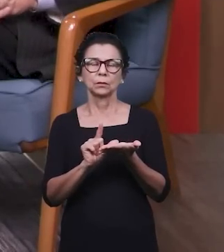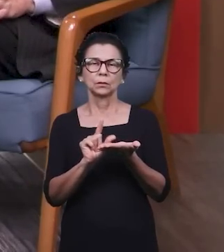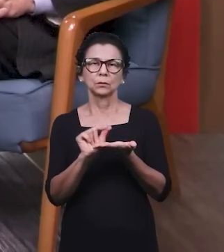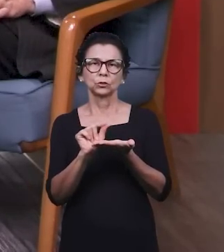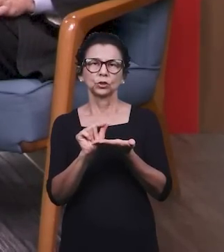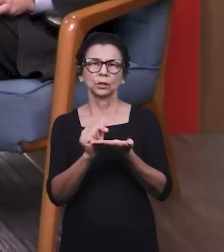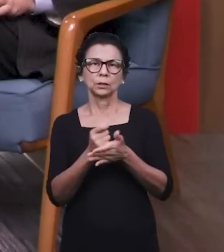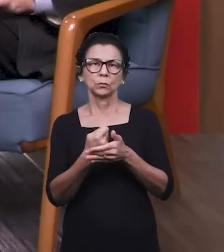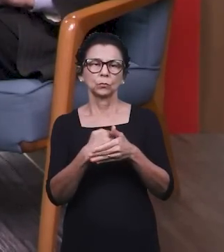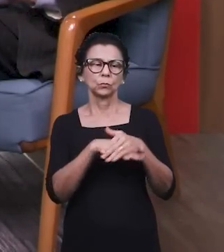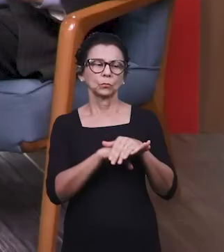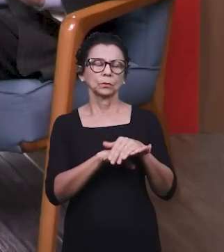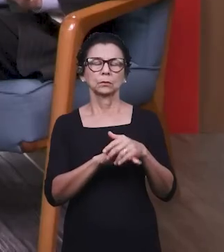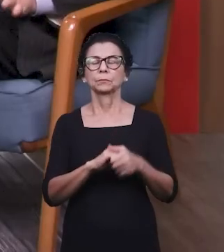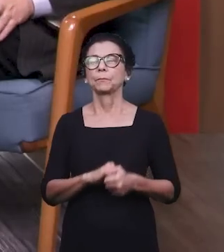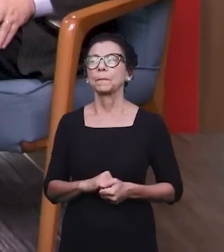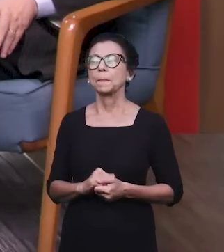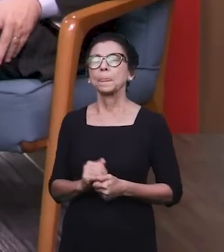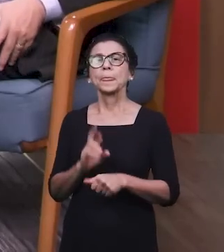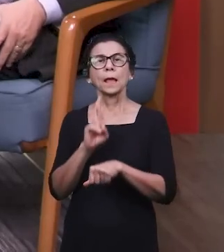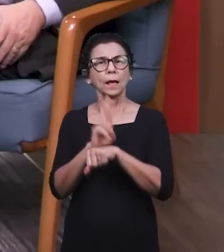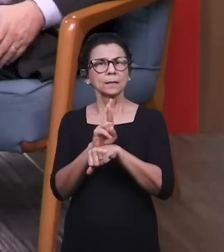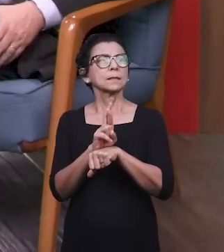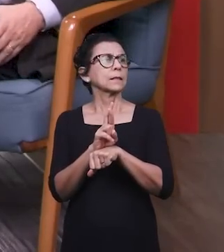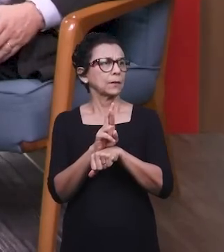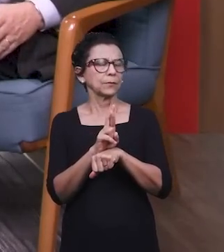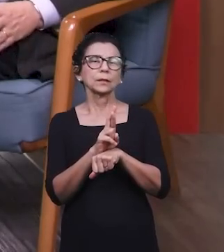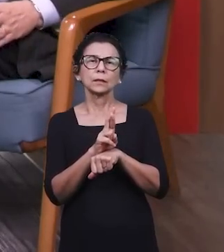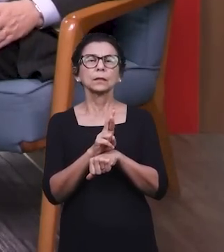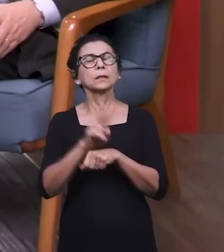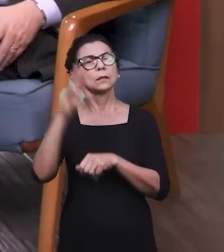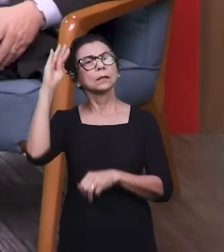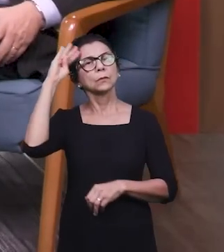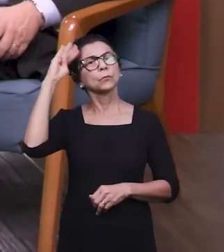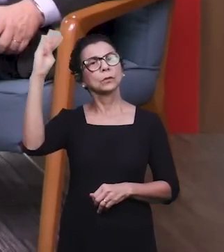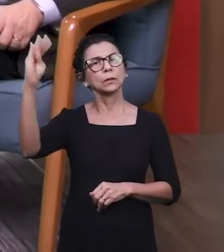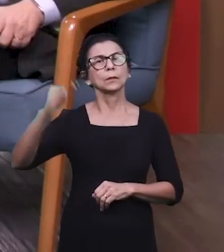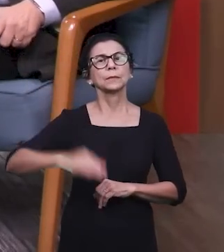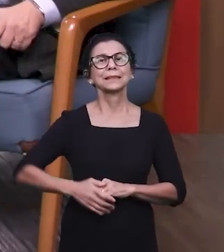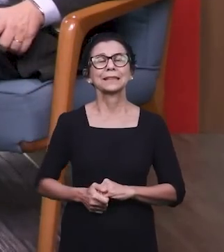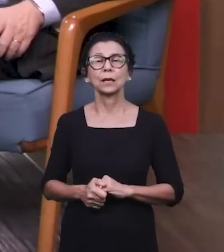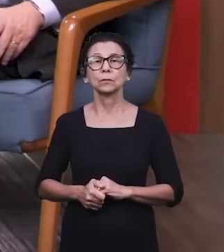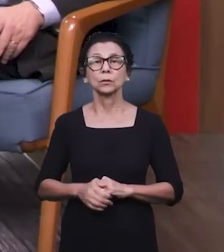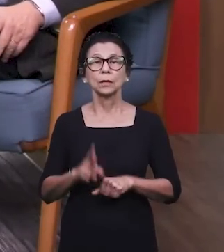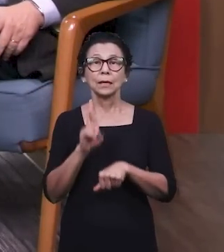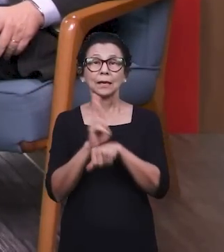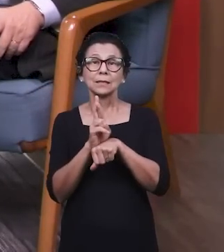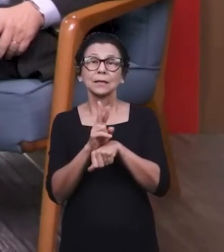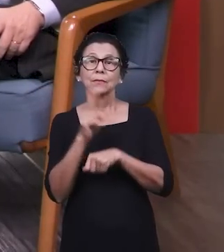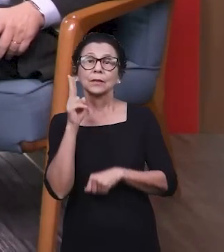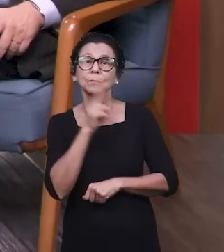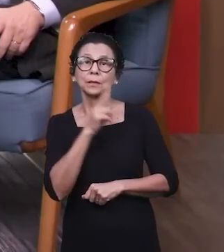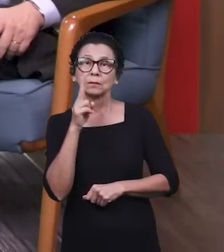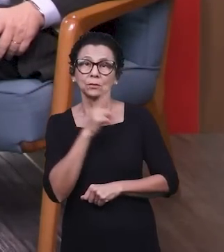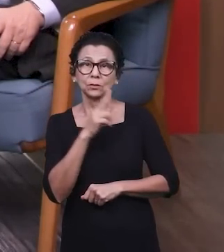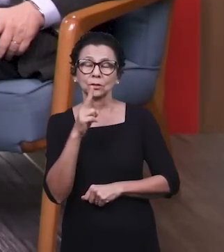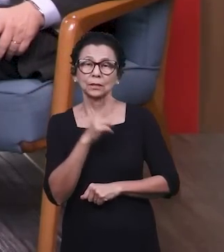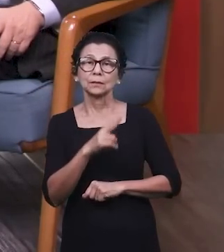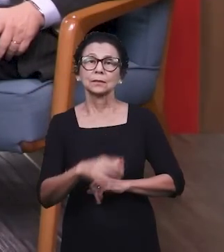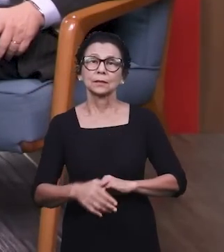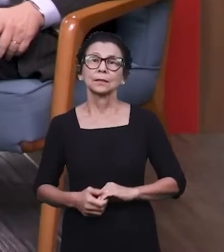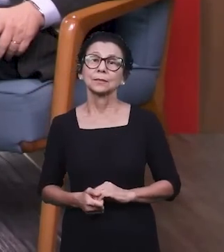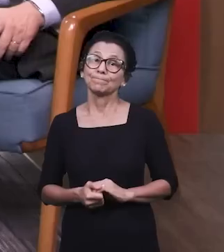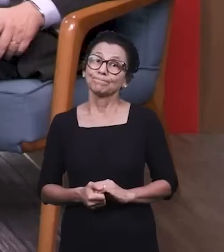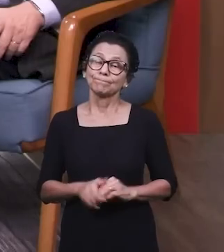Porque ter uma reserva para emergência é fundamental, não é isso mesmo? Perfeito. Reserva de emergência, a gente viu muito, inclusive, infelizmente,